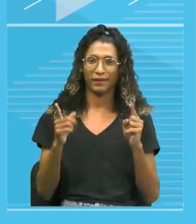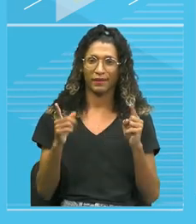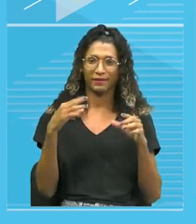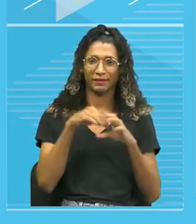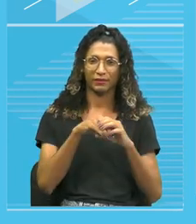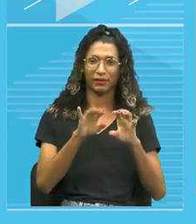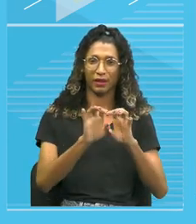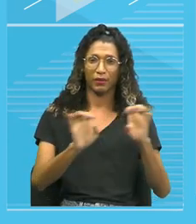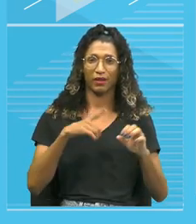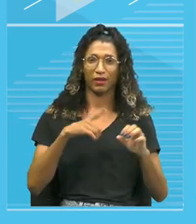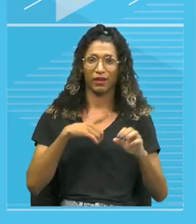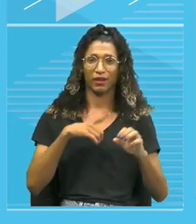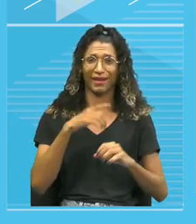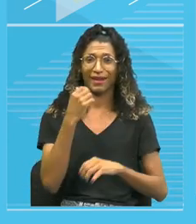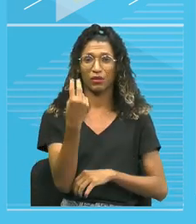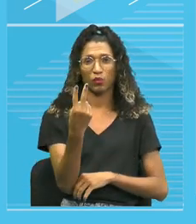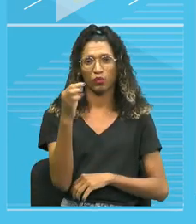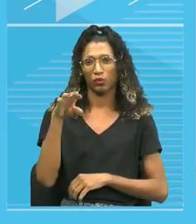ficar 571